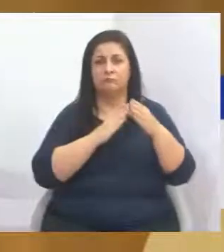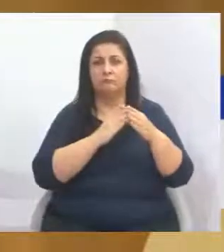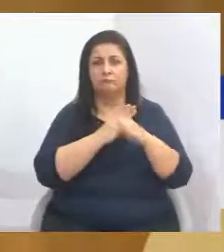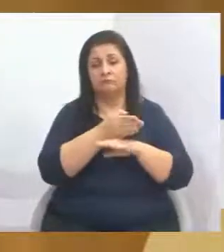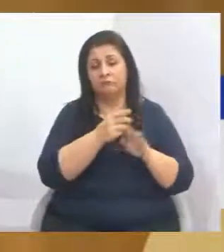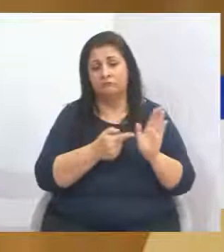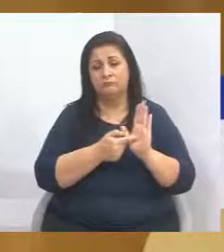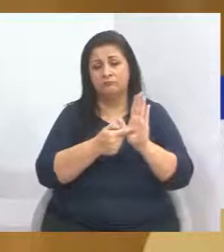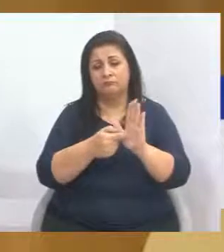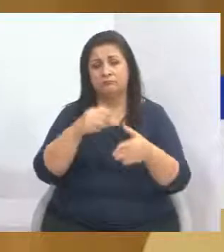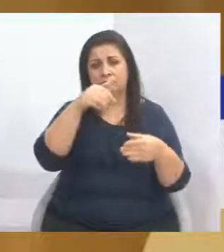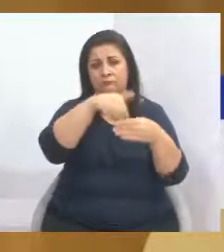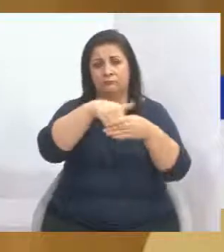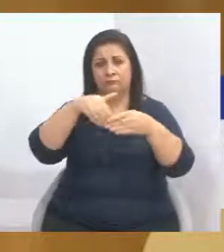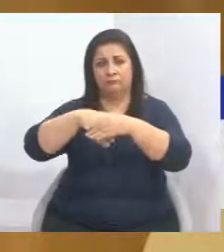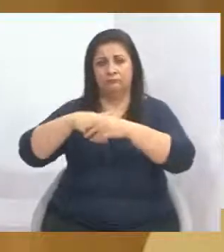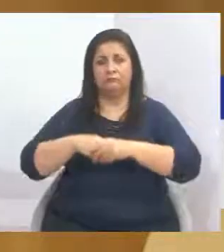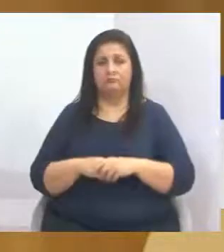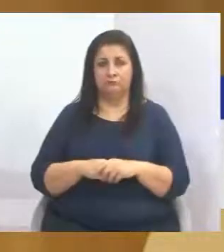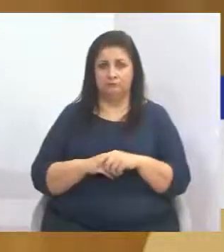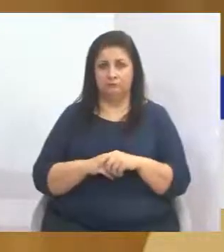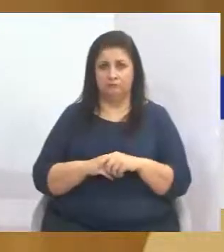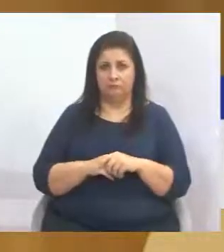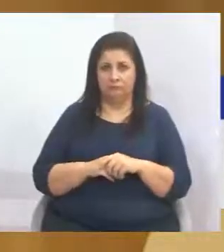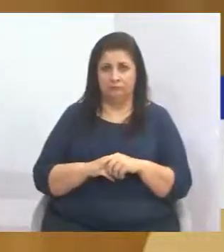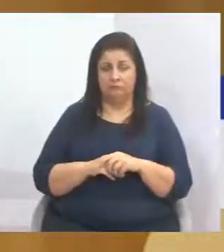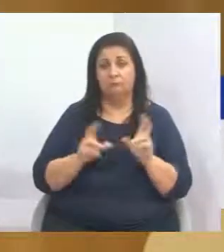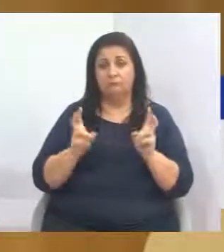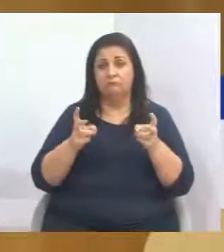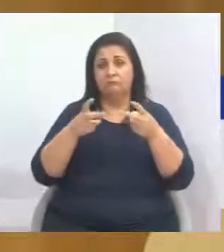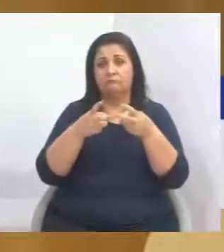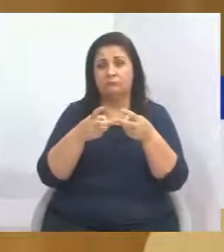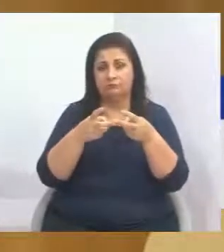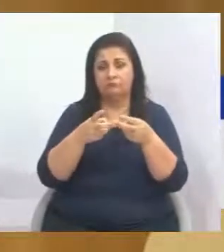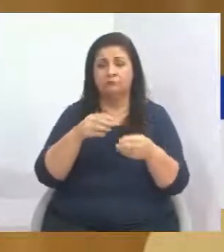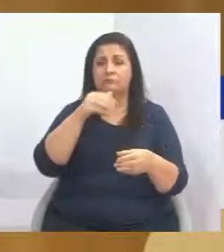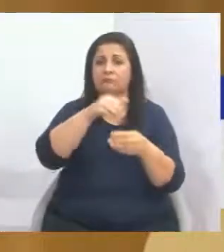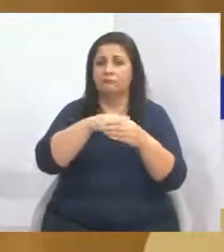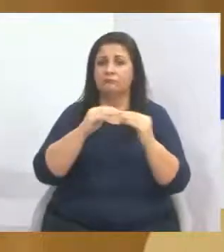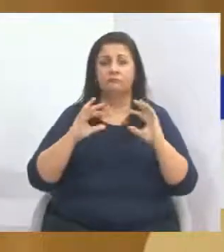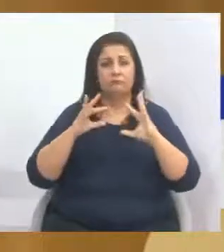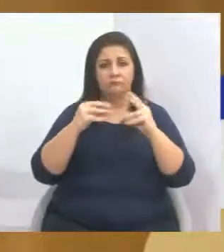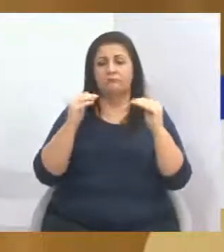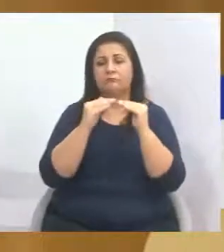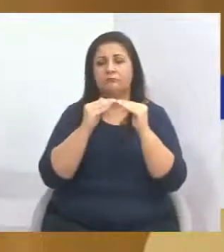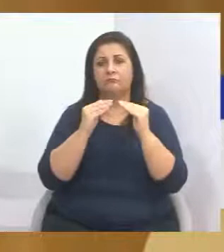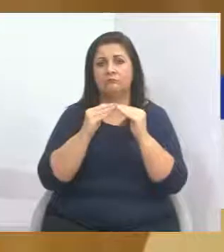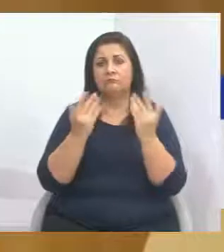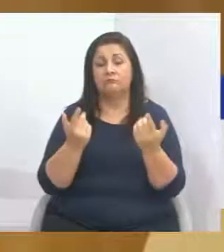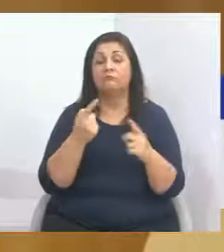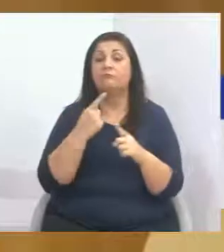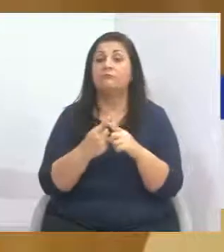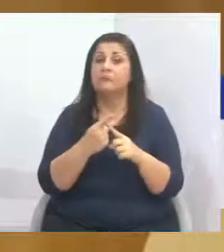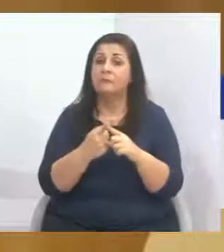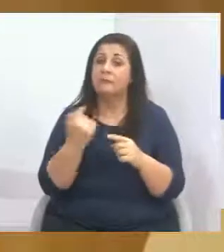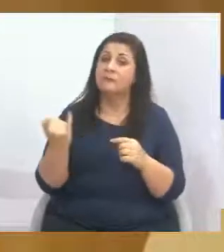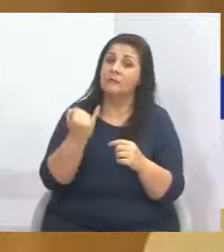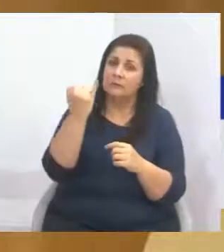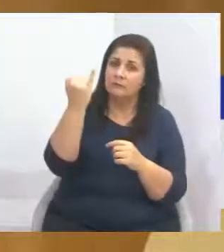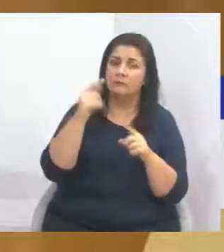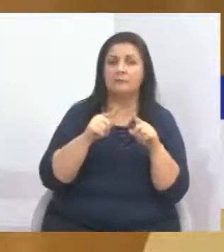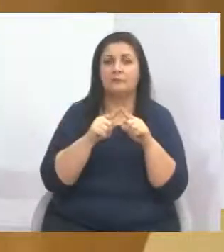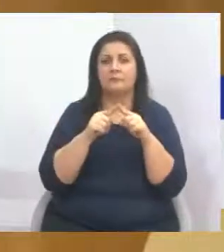trazer para ser votado e a casa acabou votando por unanimidade, mas pelo seu mérito.